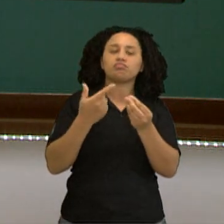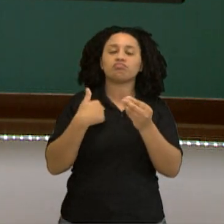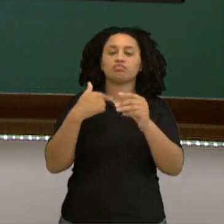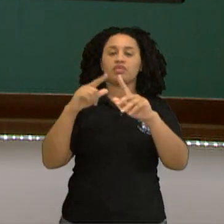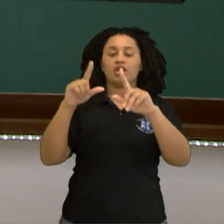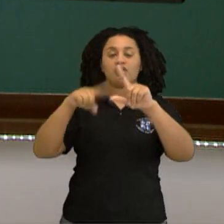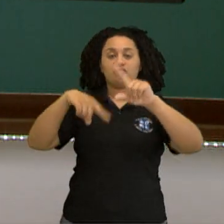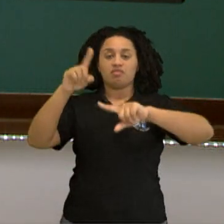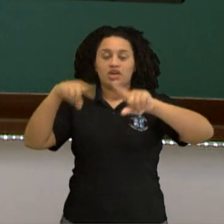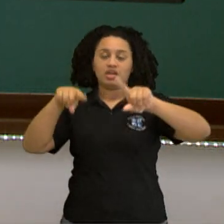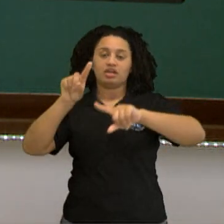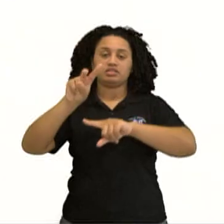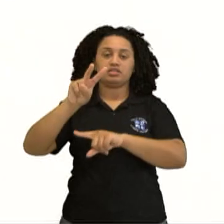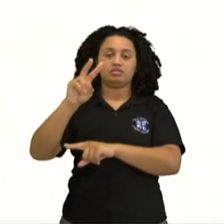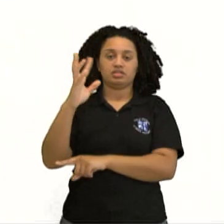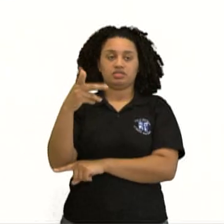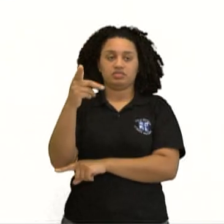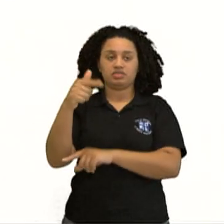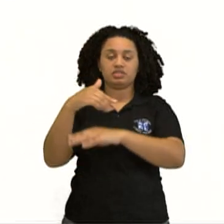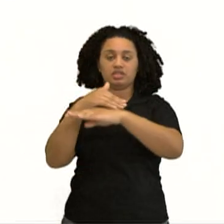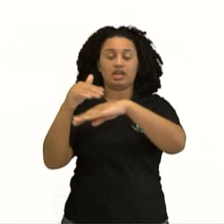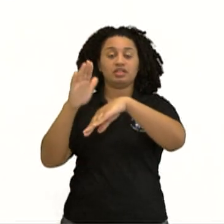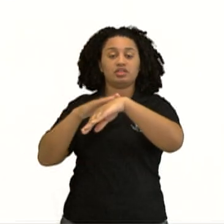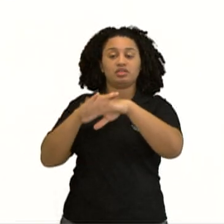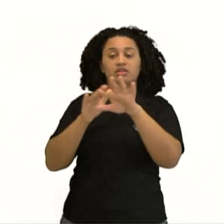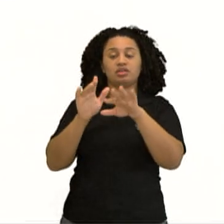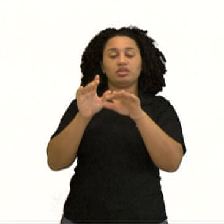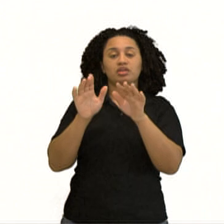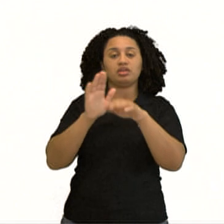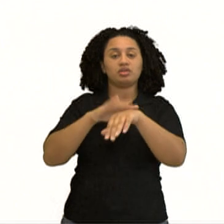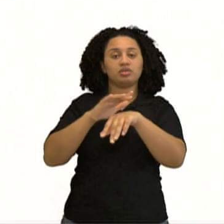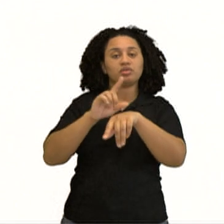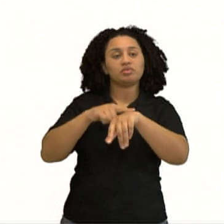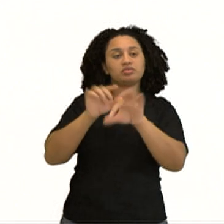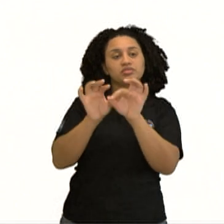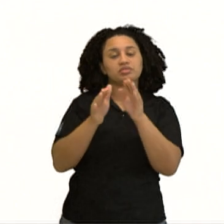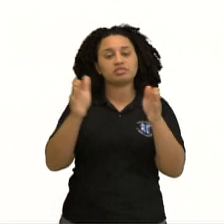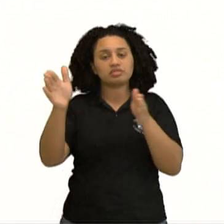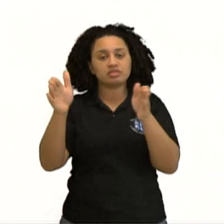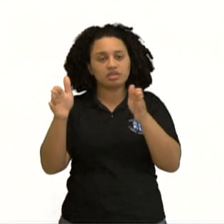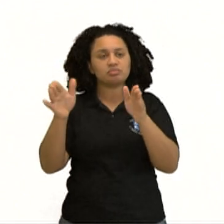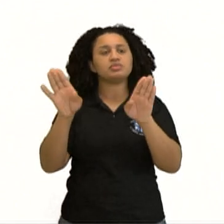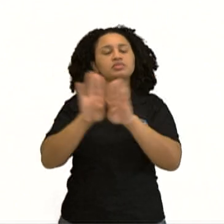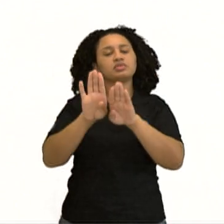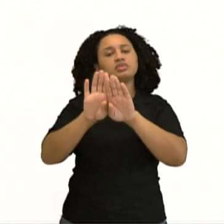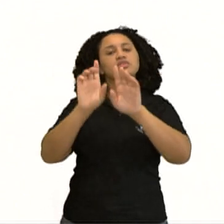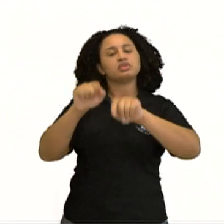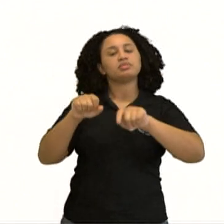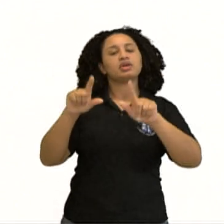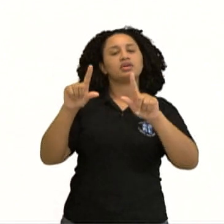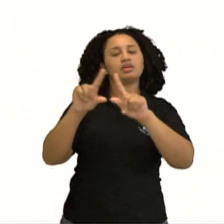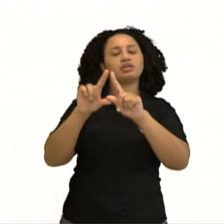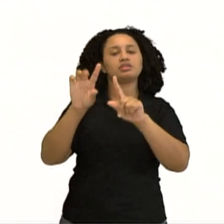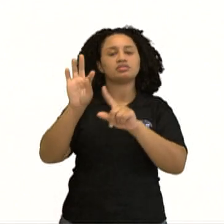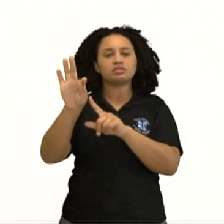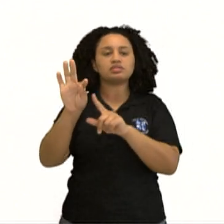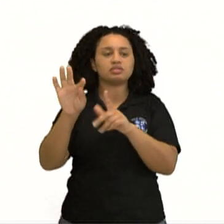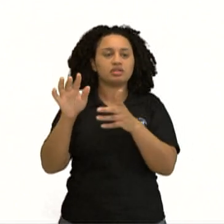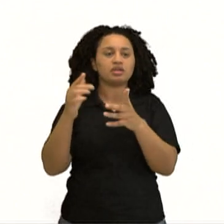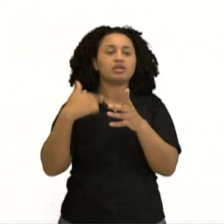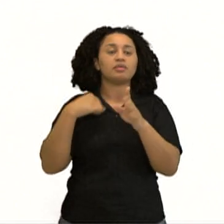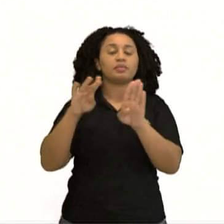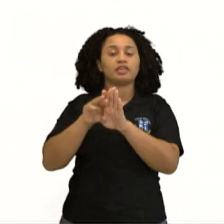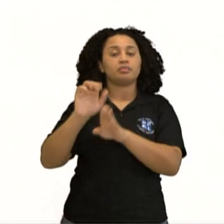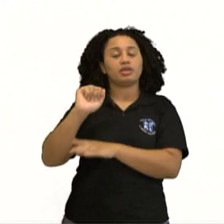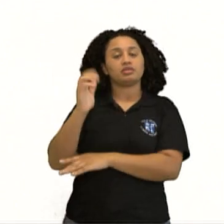pela variação da velocidade sobre o intervalo de tempo associado, que também podemos calcular aqui a questão da aceleração média